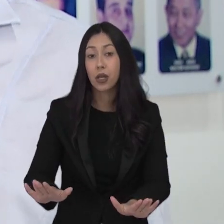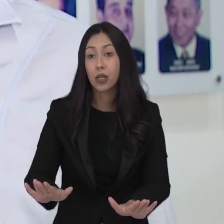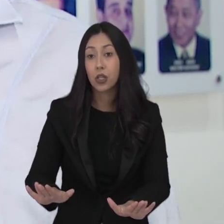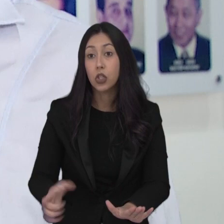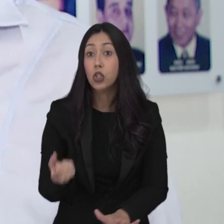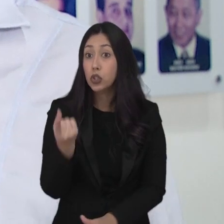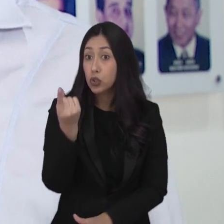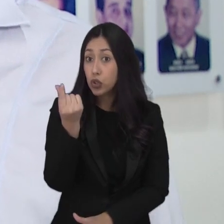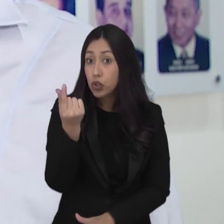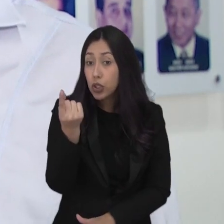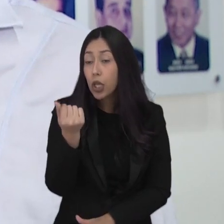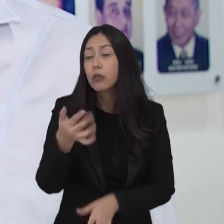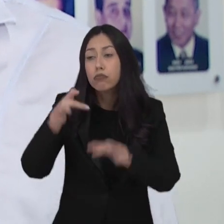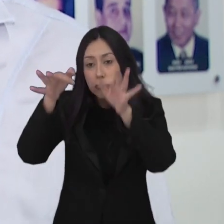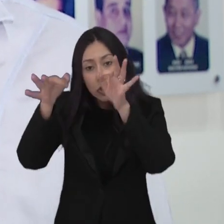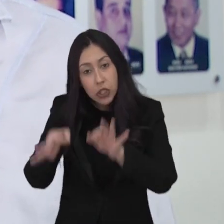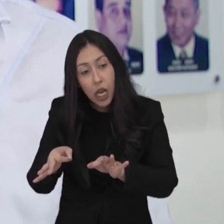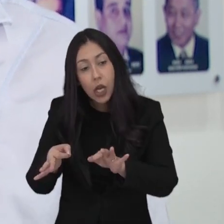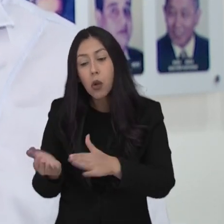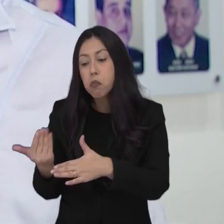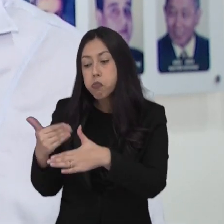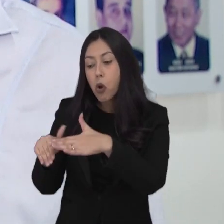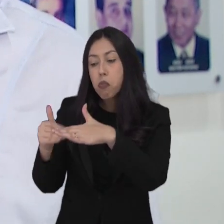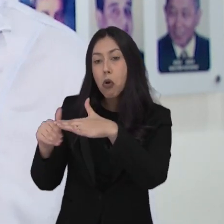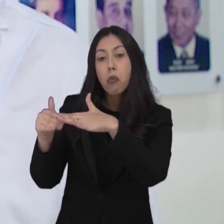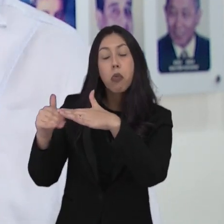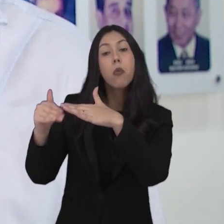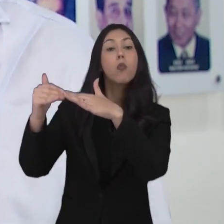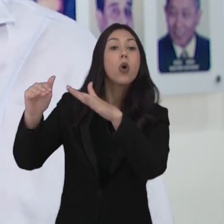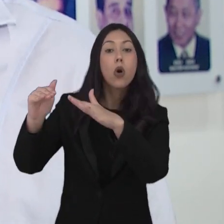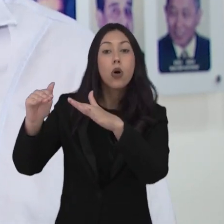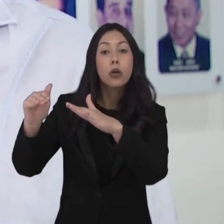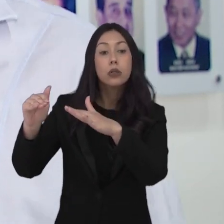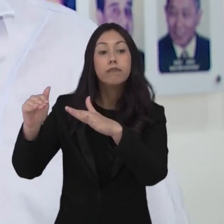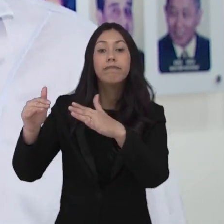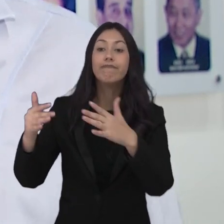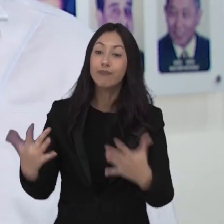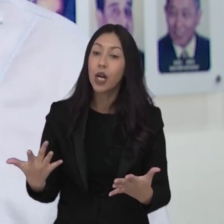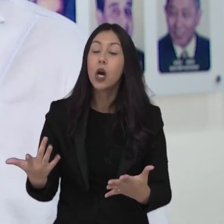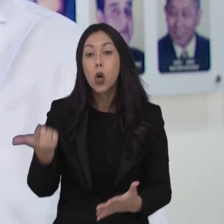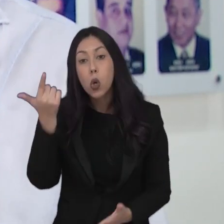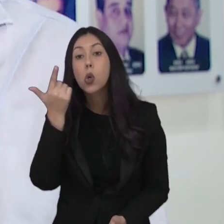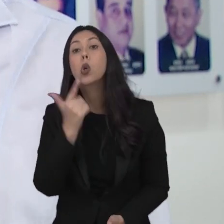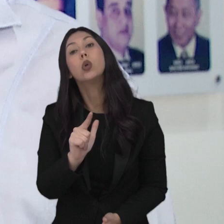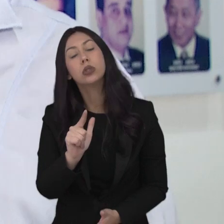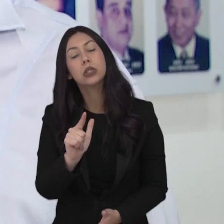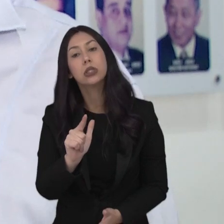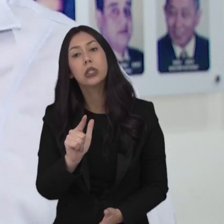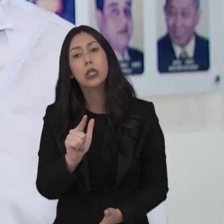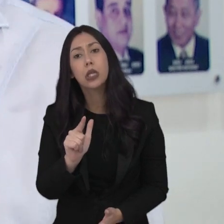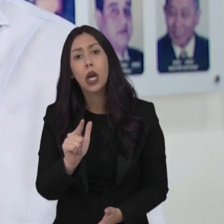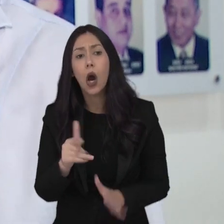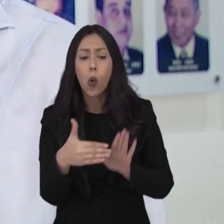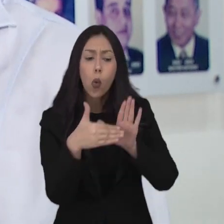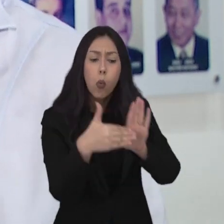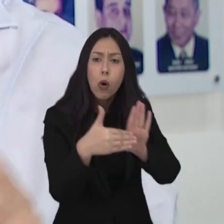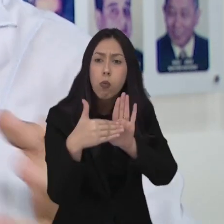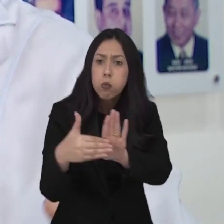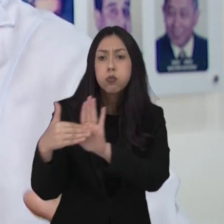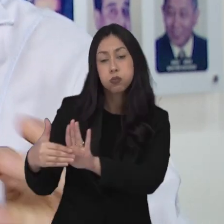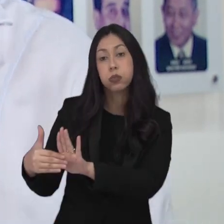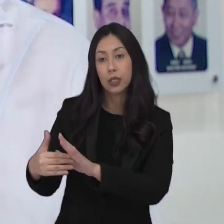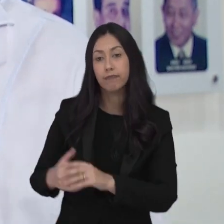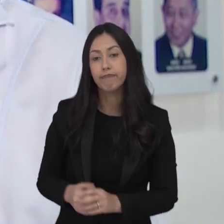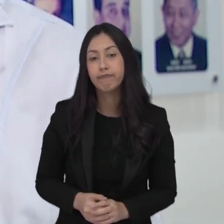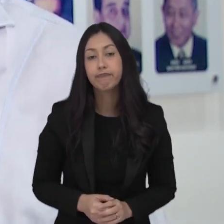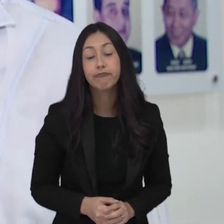só, né, o dinheiro ali em dia, o caixa forte para fazer toda essa, né,